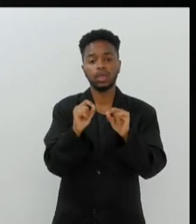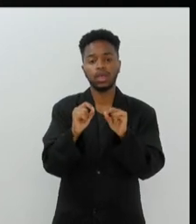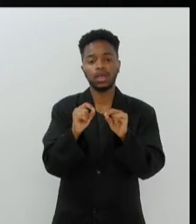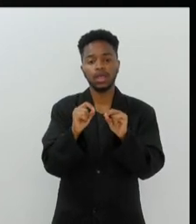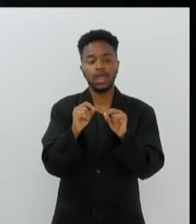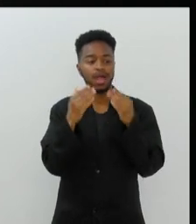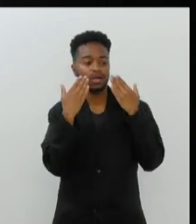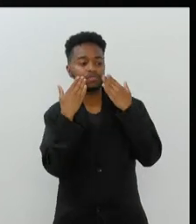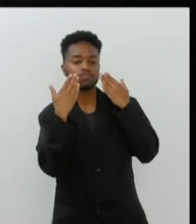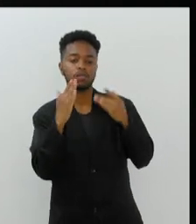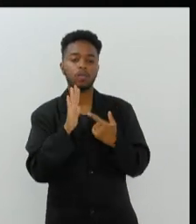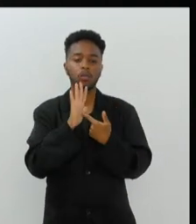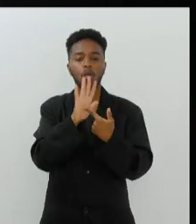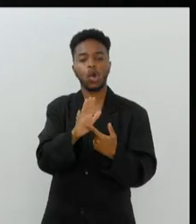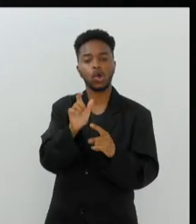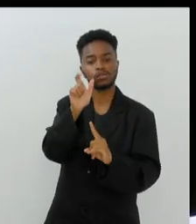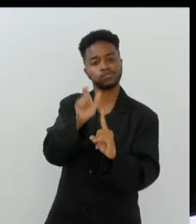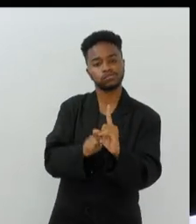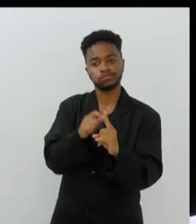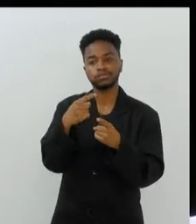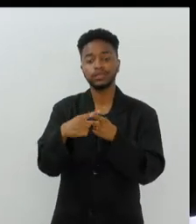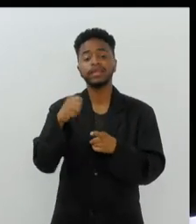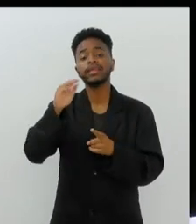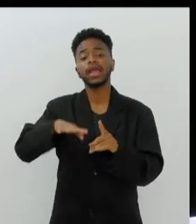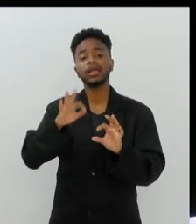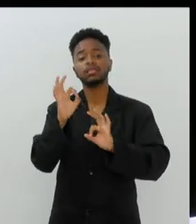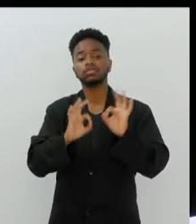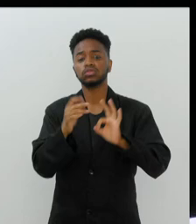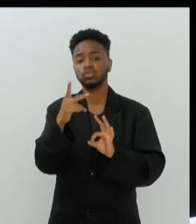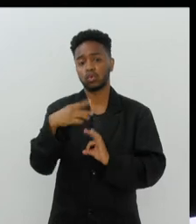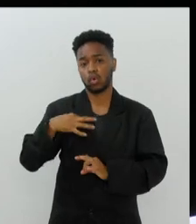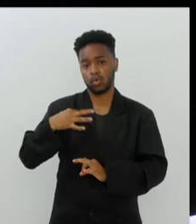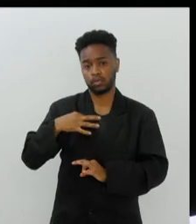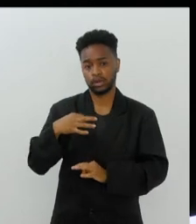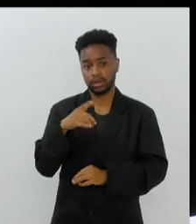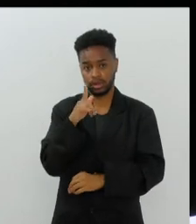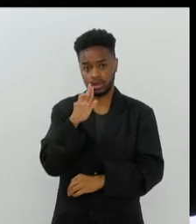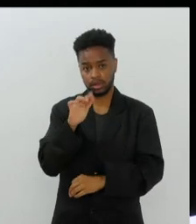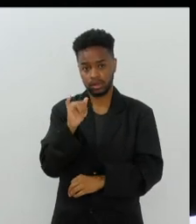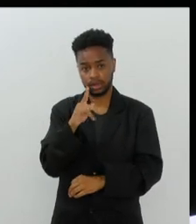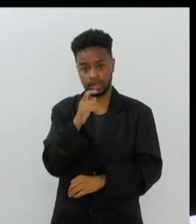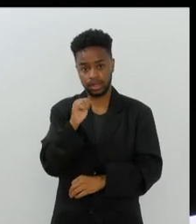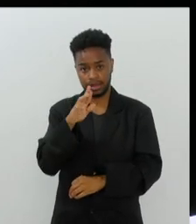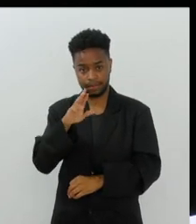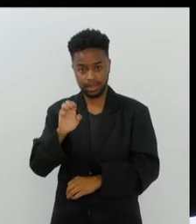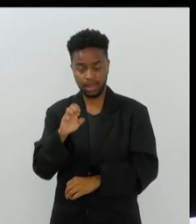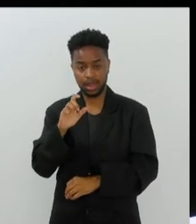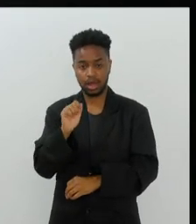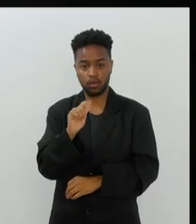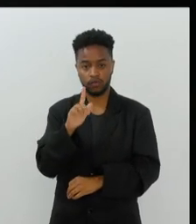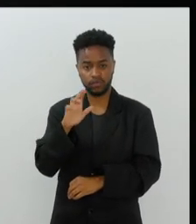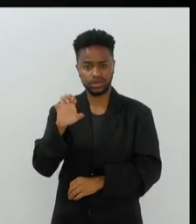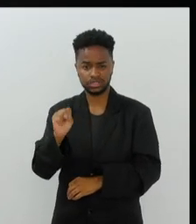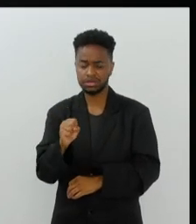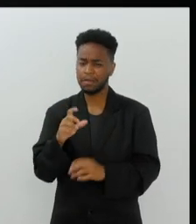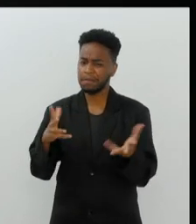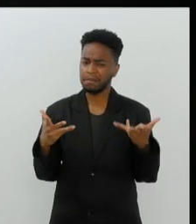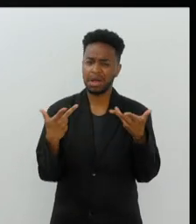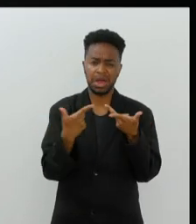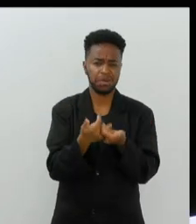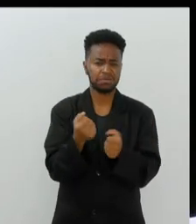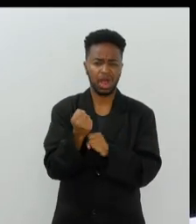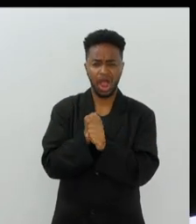rainha de bateria é um grande staff, né? Sim. Você tem, por exemplo, quem faz a sua roupa? Guilherme Alves. Maravilhoso. É muitos anos